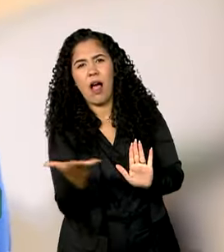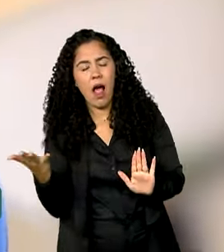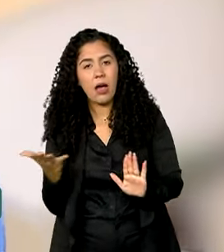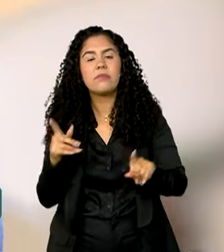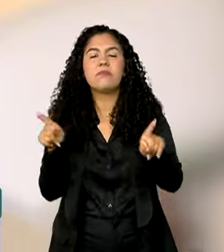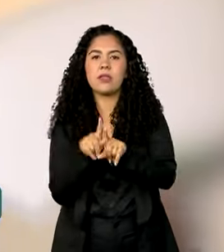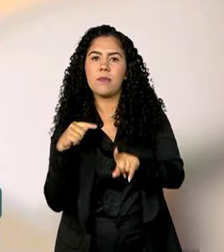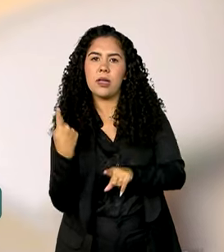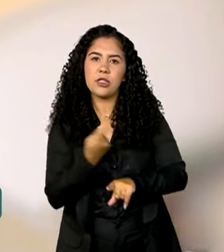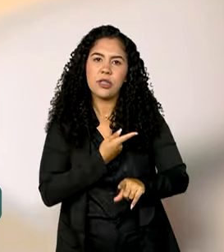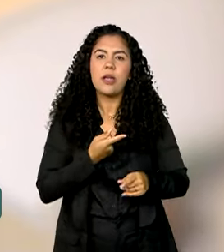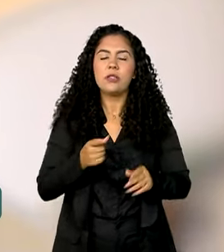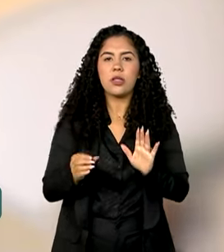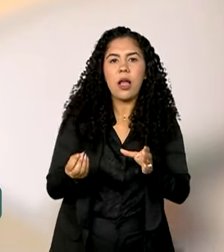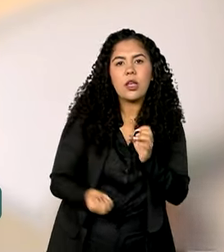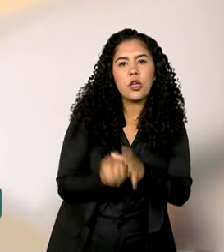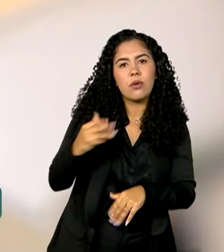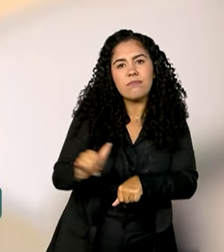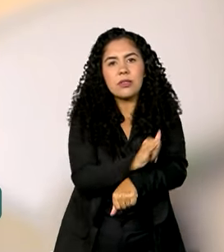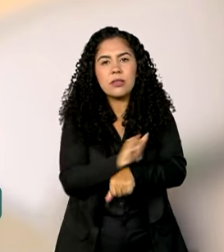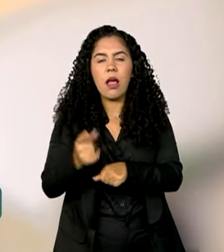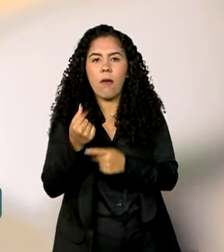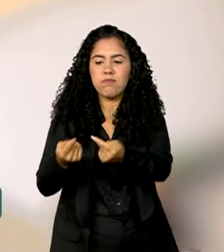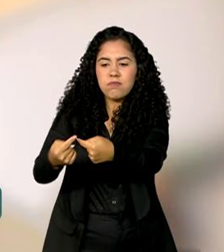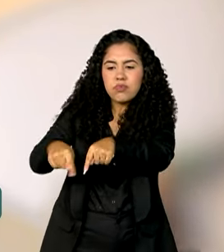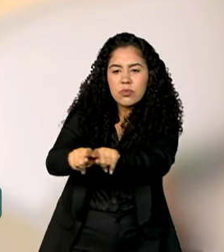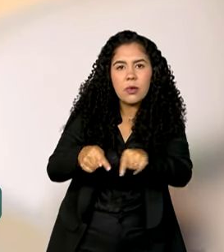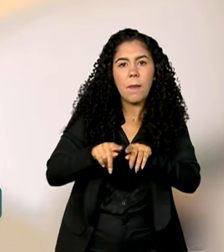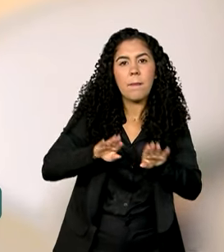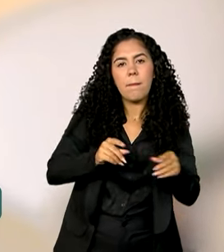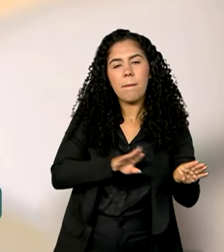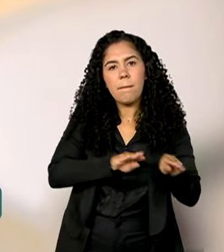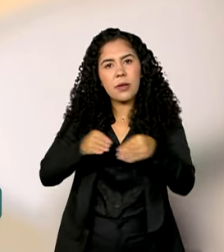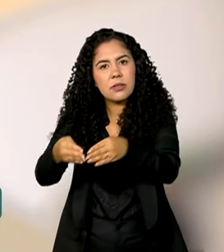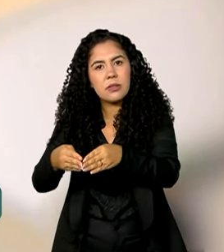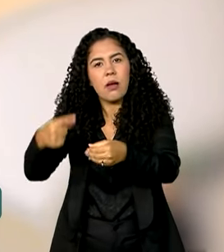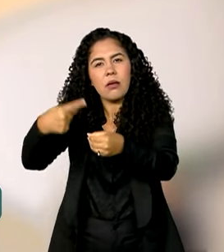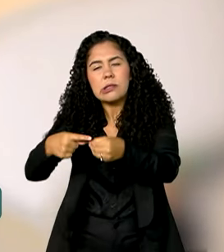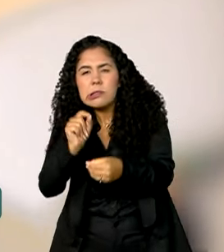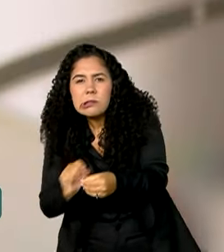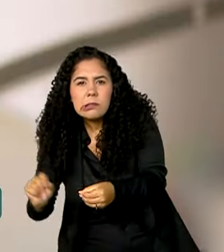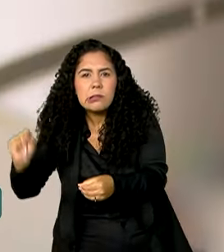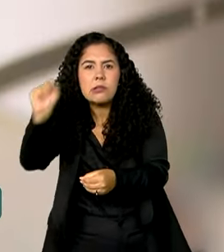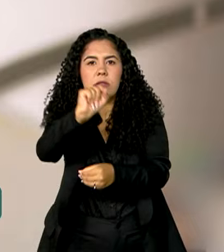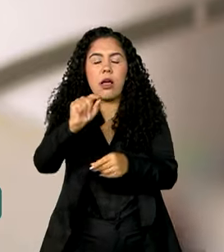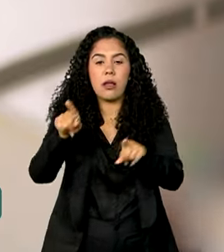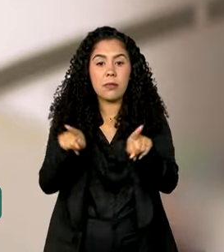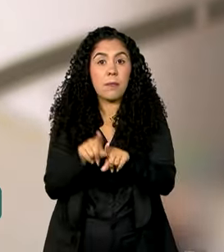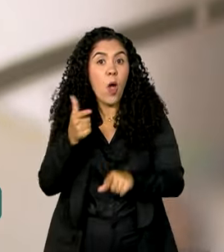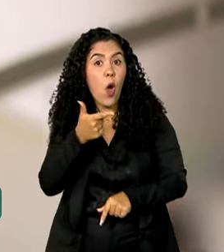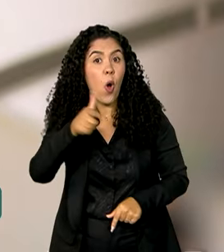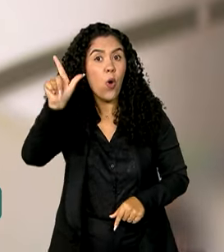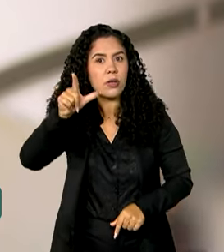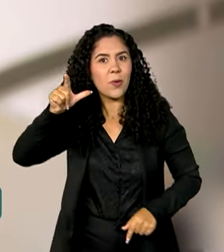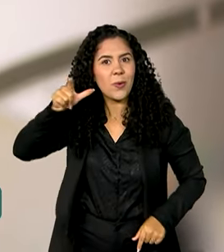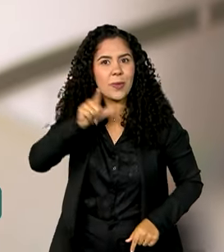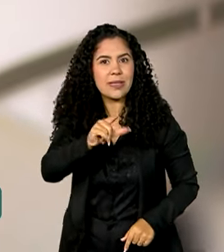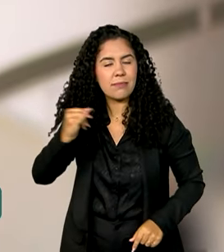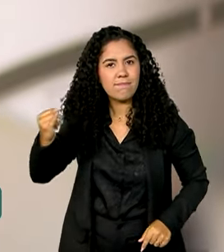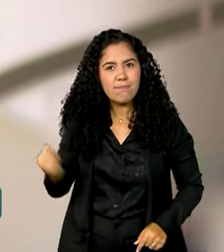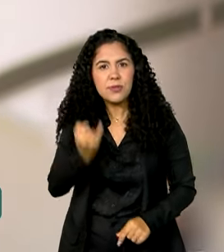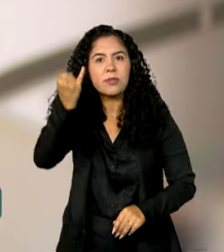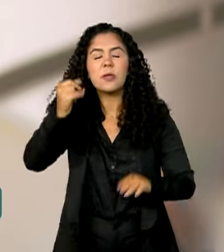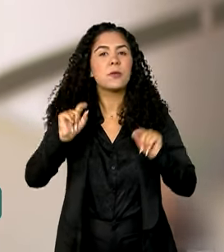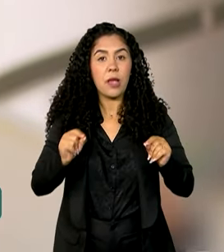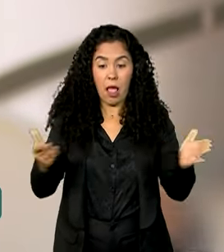as linhas especiais de patrocínio nas periferias, na região norte, nos territórios criativos. Outra conquista importante. A partir